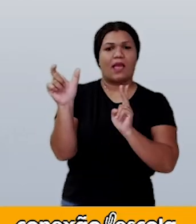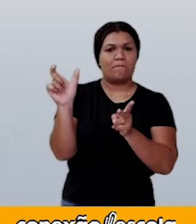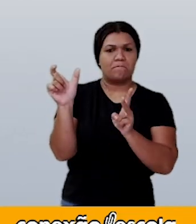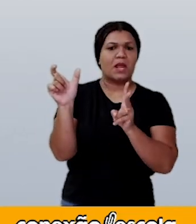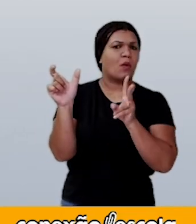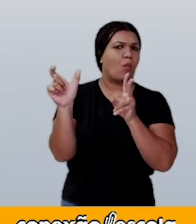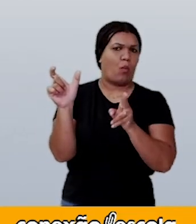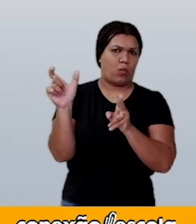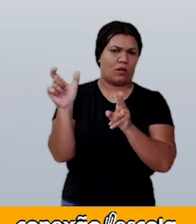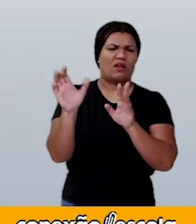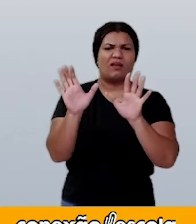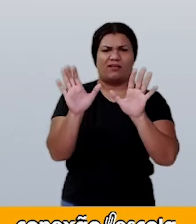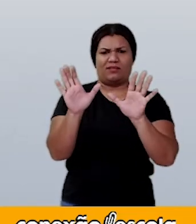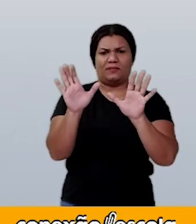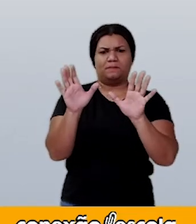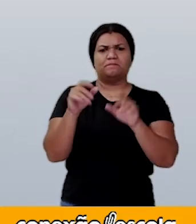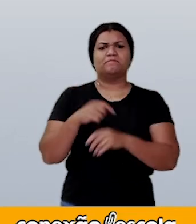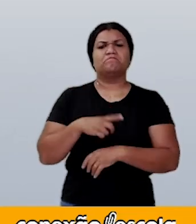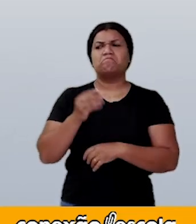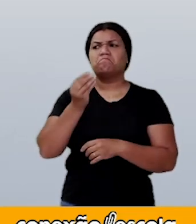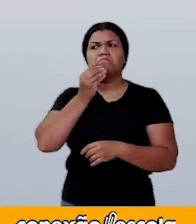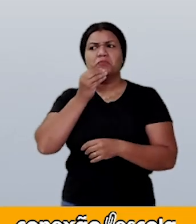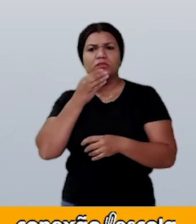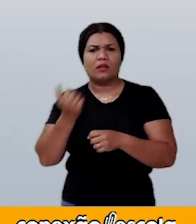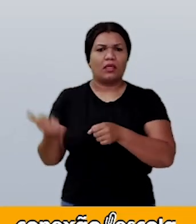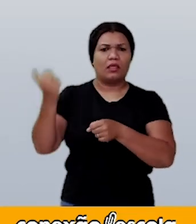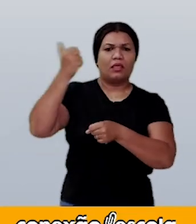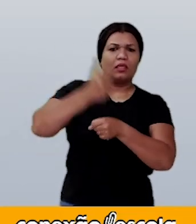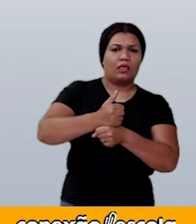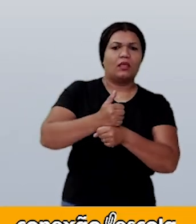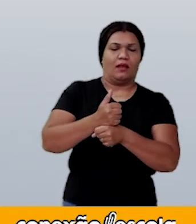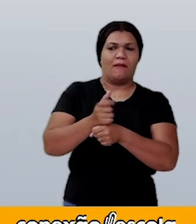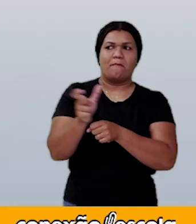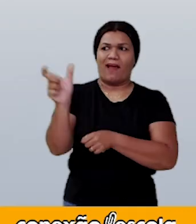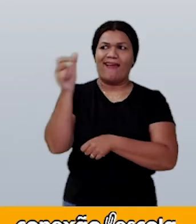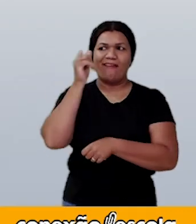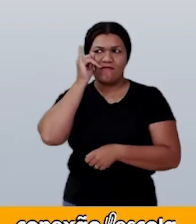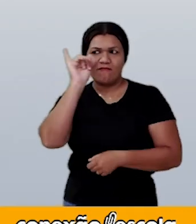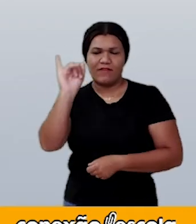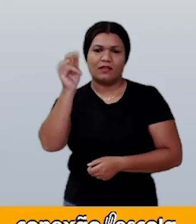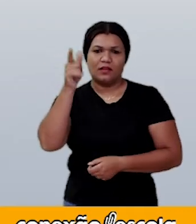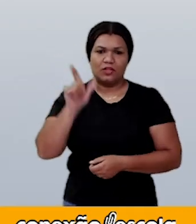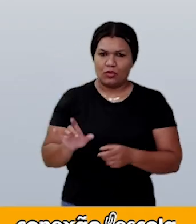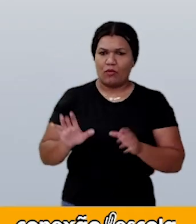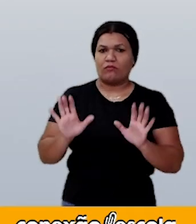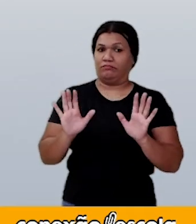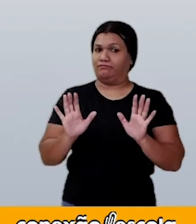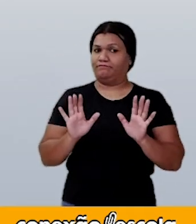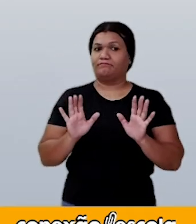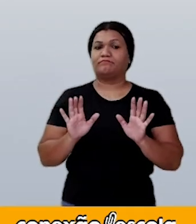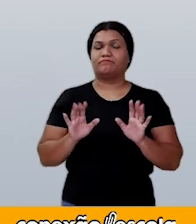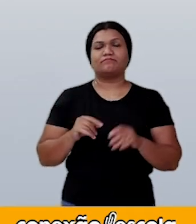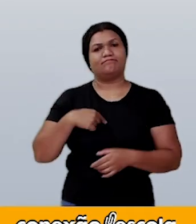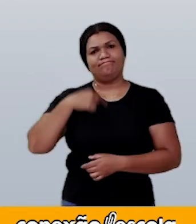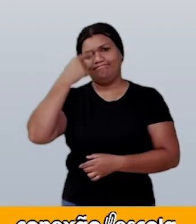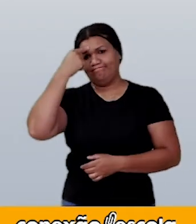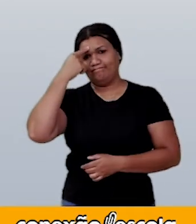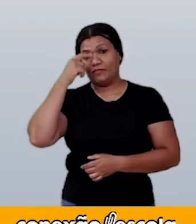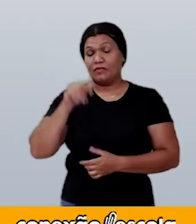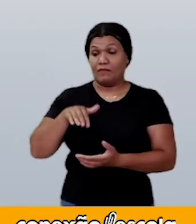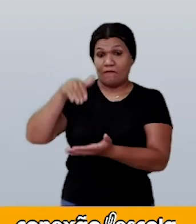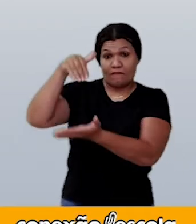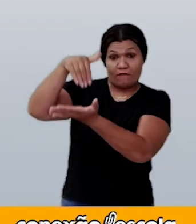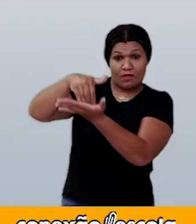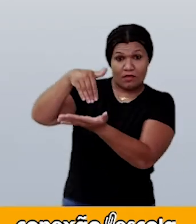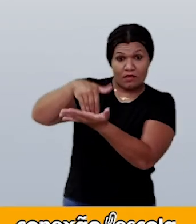palavra. Será que nós poderíamos substituir, evitando a repetição? Já que no finalzinho